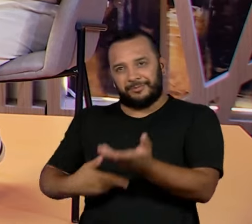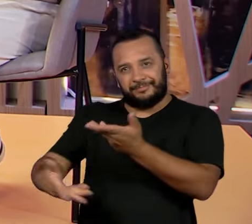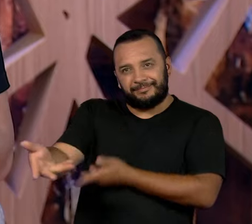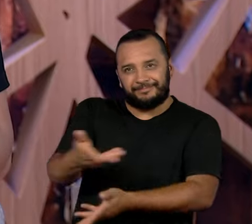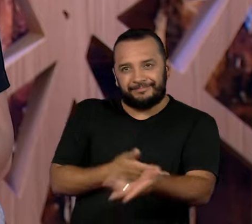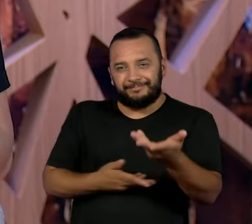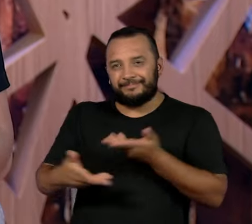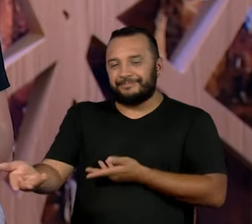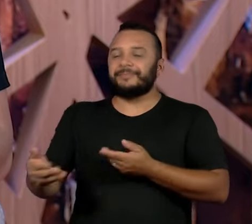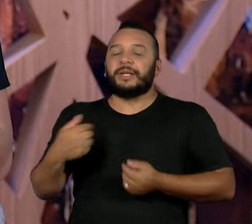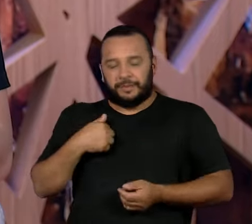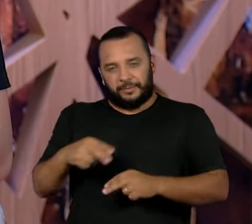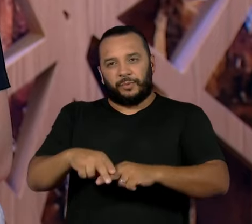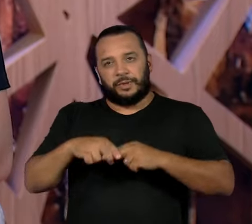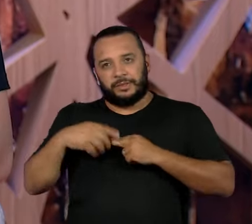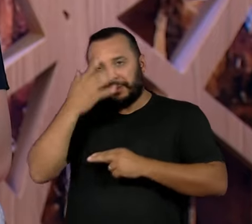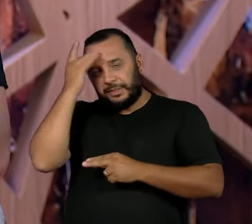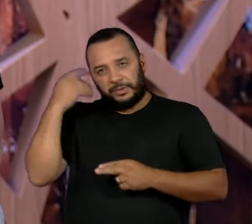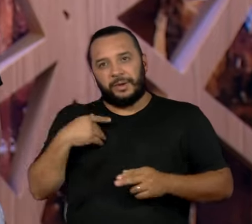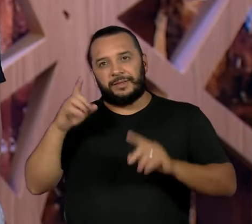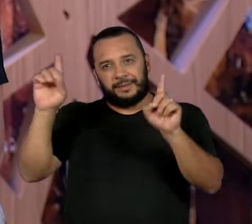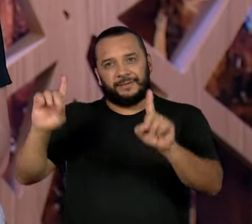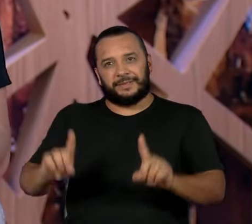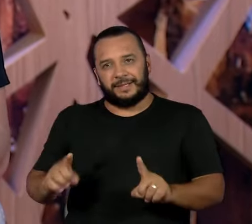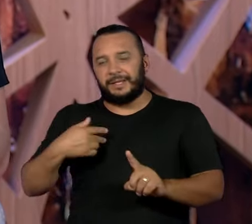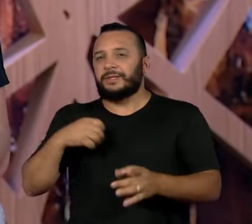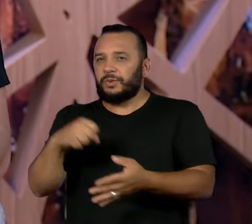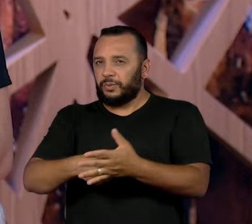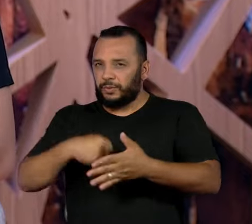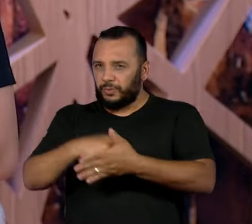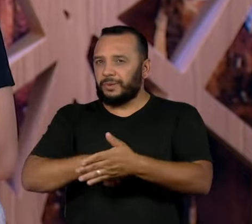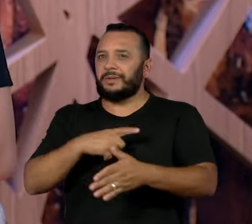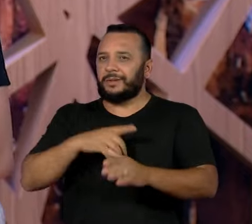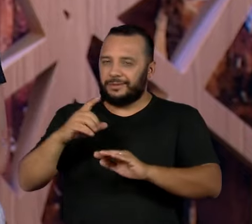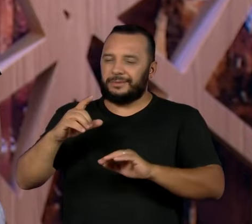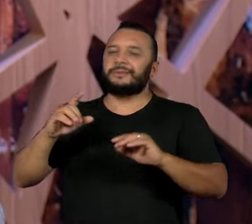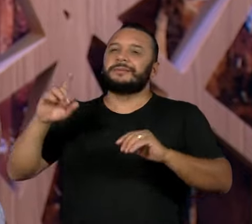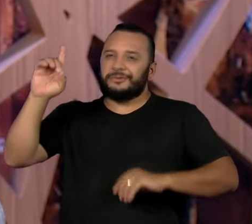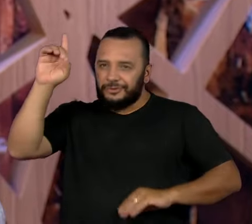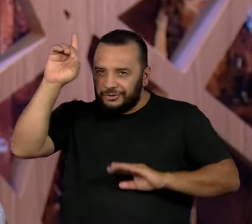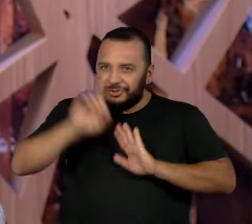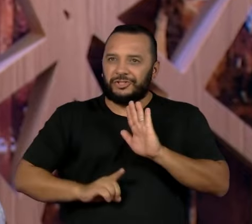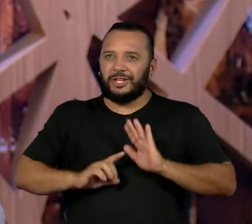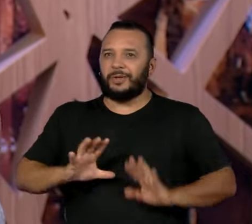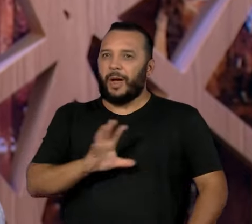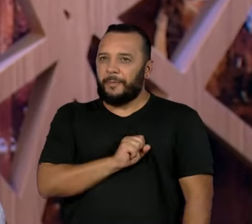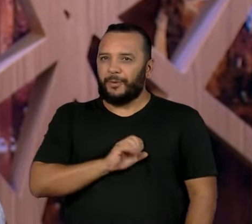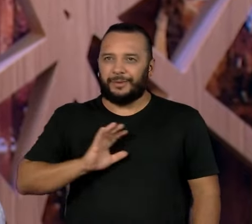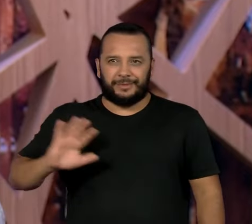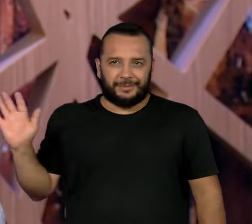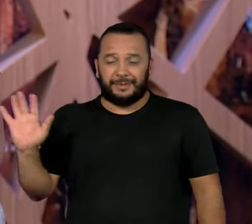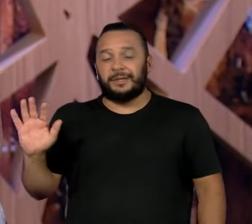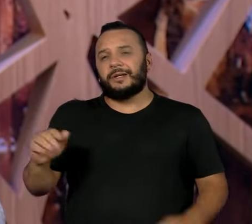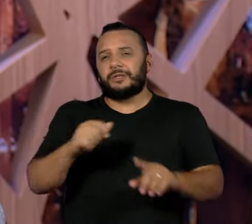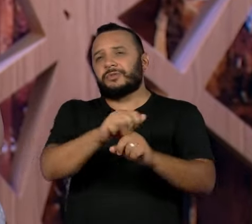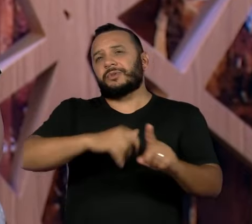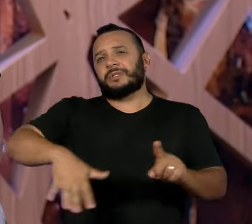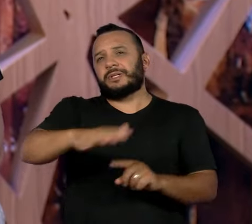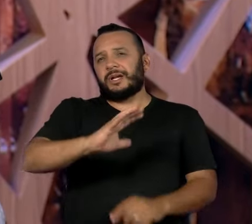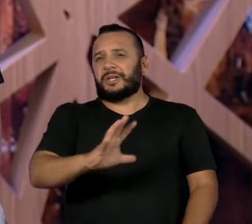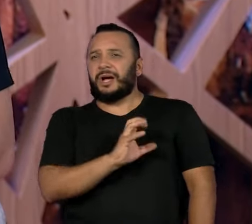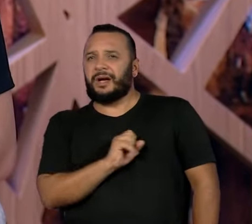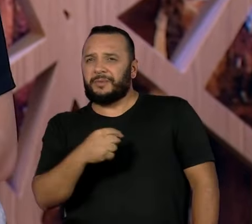também é por isso, é para entender que a gente tem direito de ser amado. A gente não se sente amado pela sociedade por conta